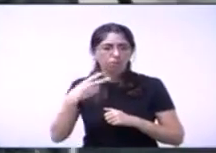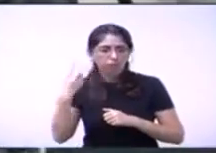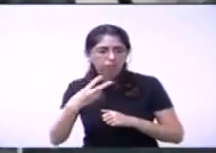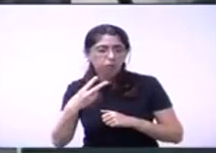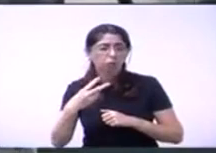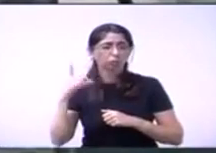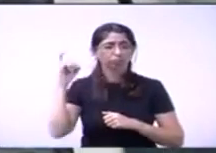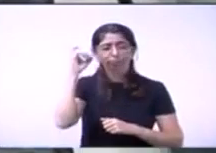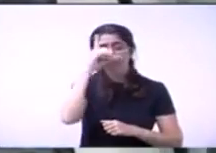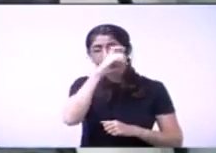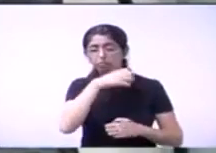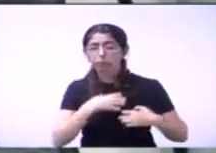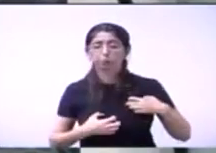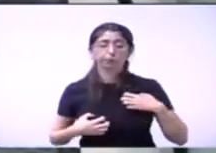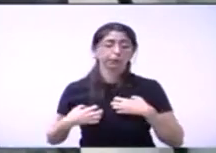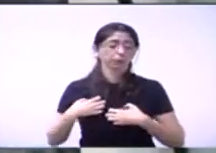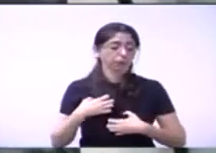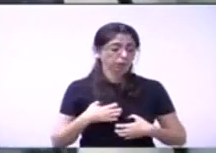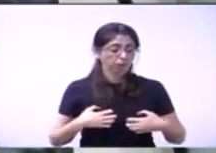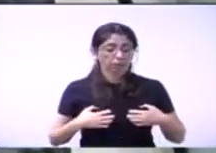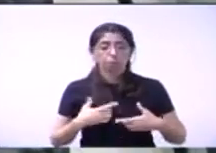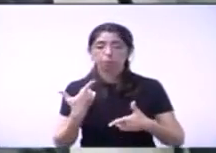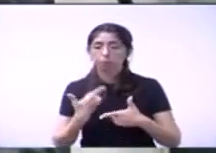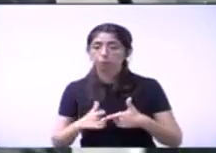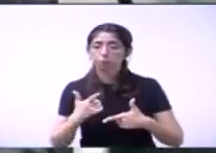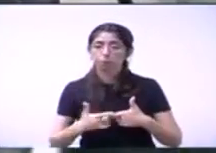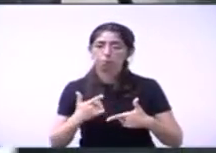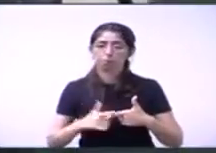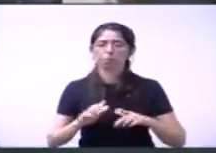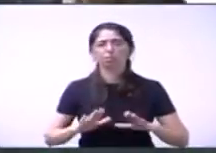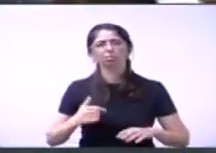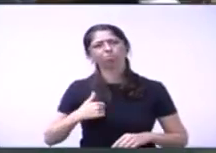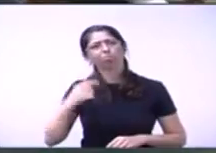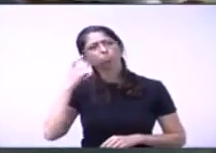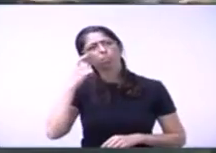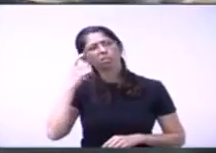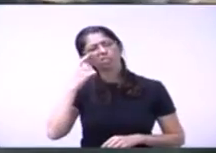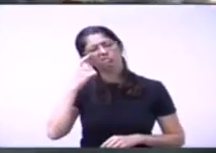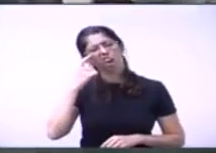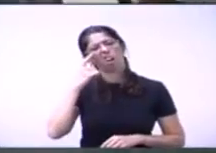E assim como diversos companheiros que aqui estão,